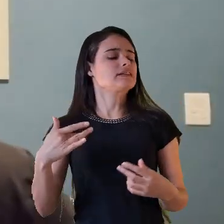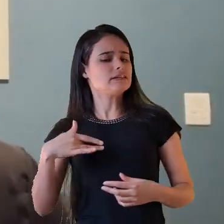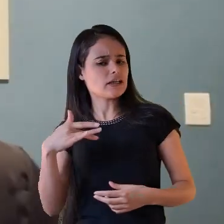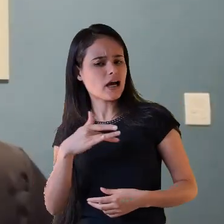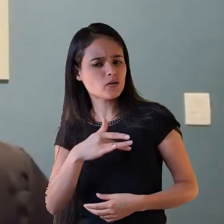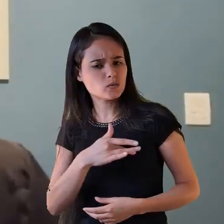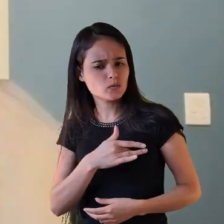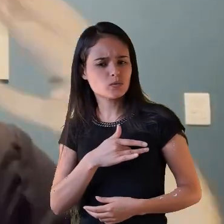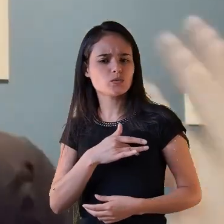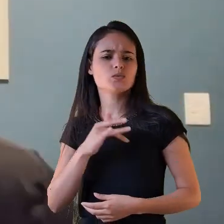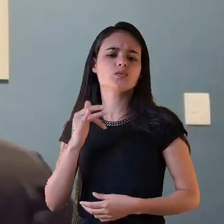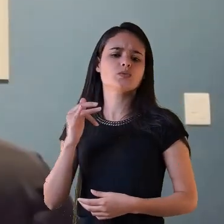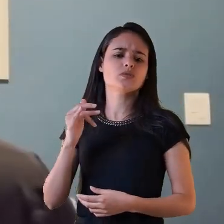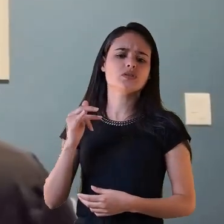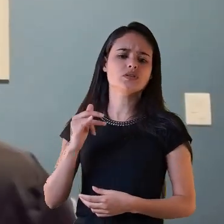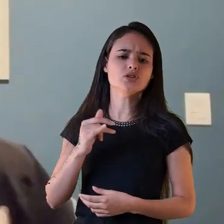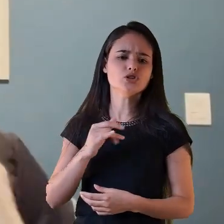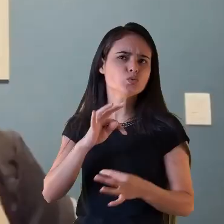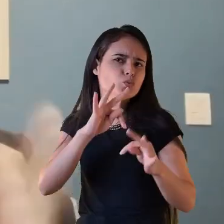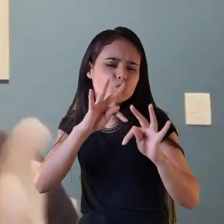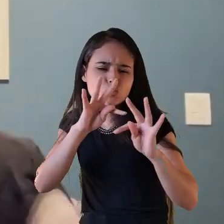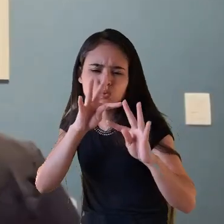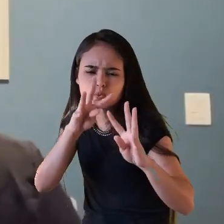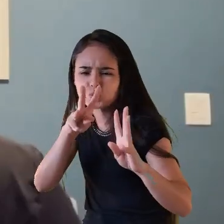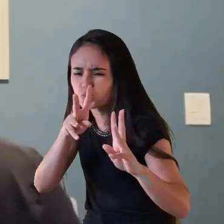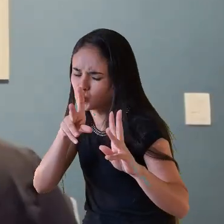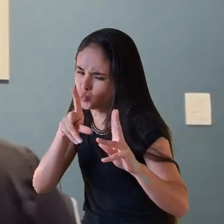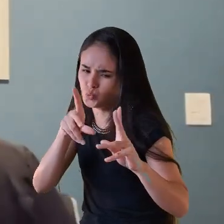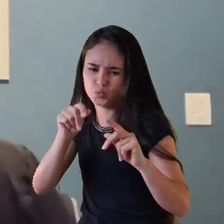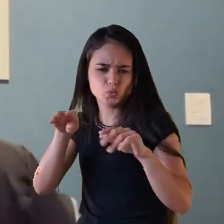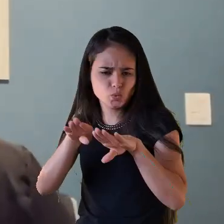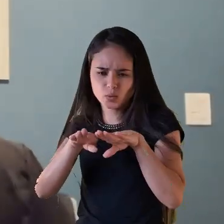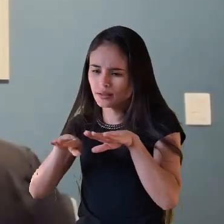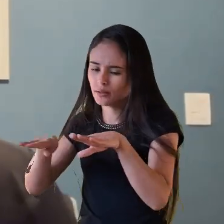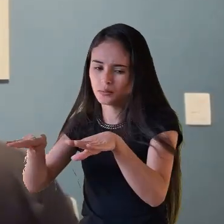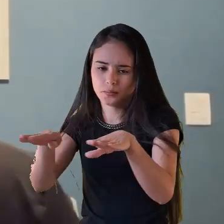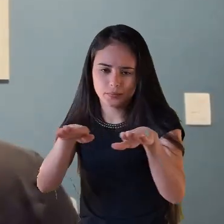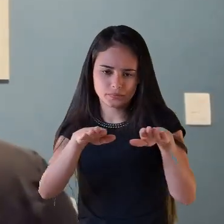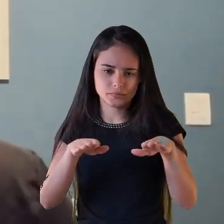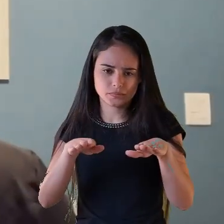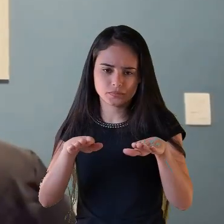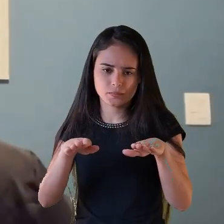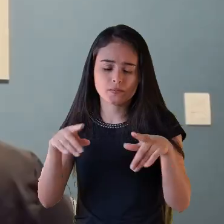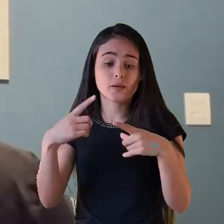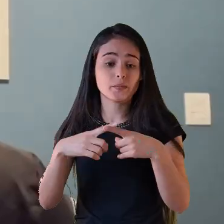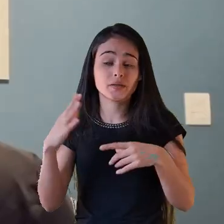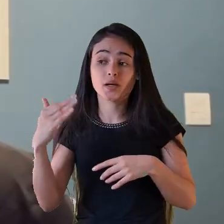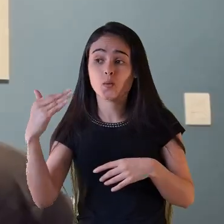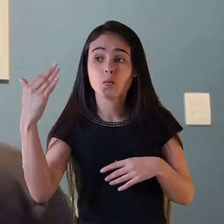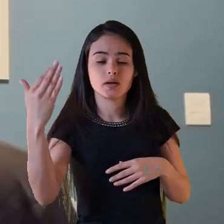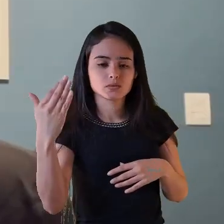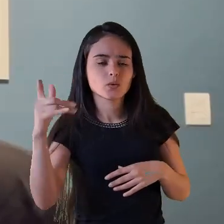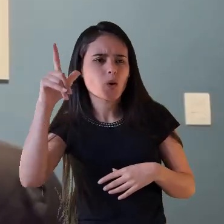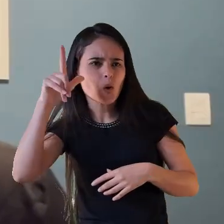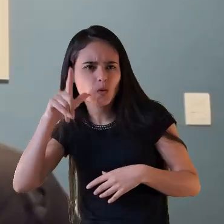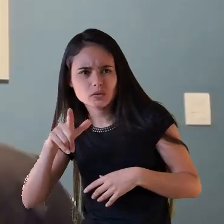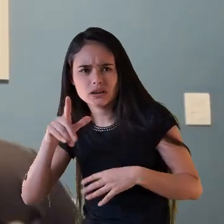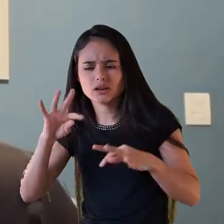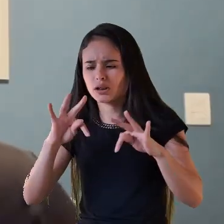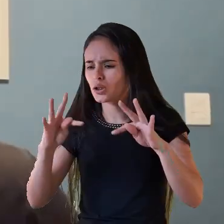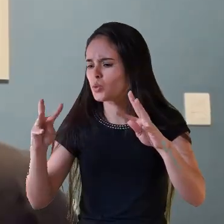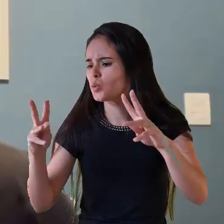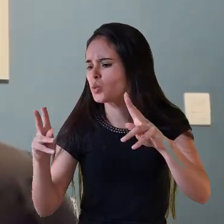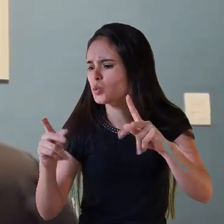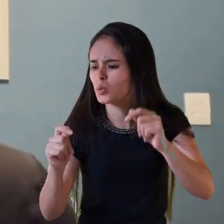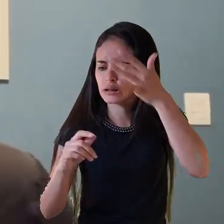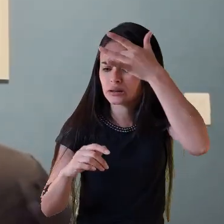educação, de tantos outros quesitos, aí nesse momento a gente vai conseguir ser uma democracia de fato, né, que